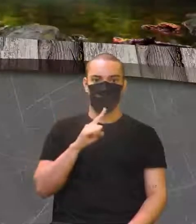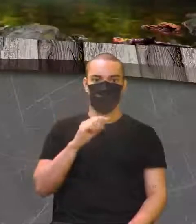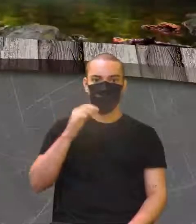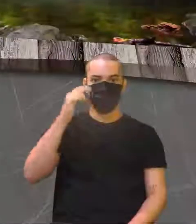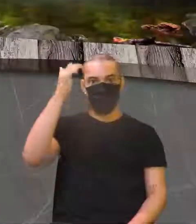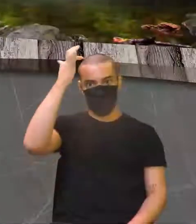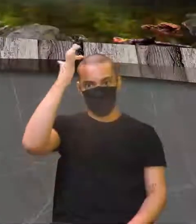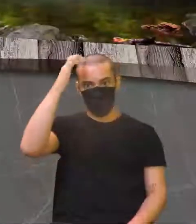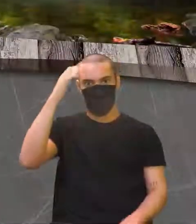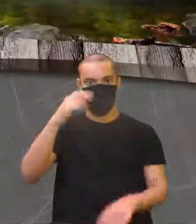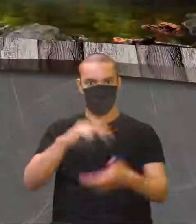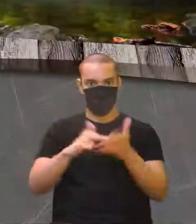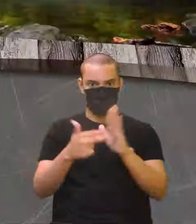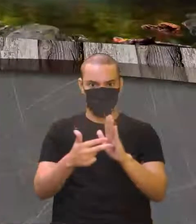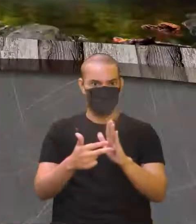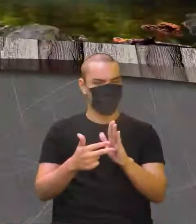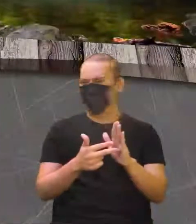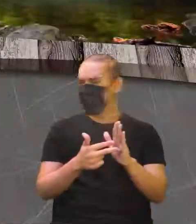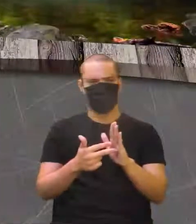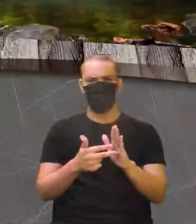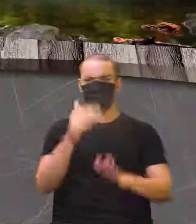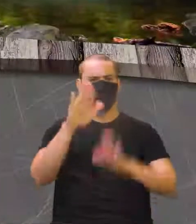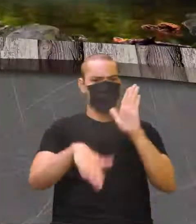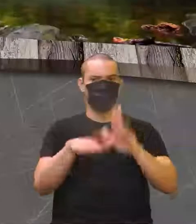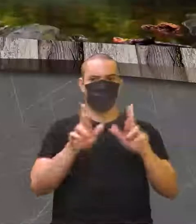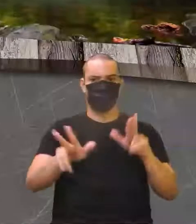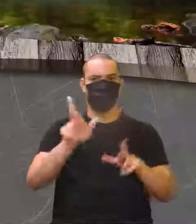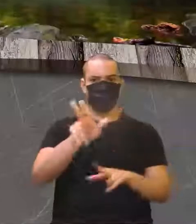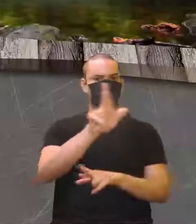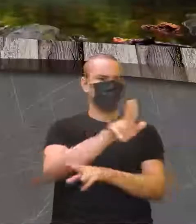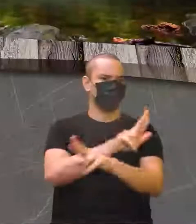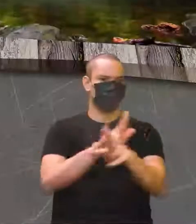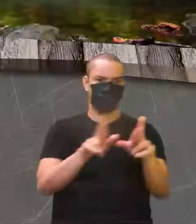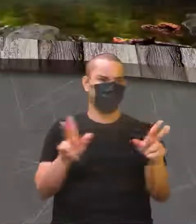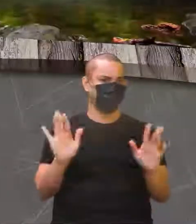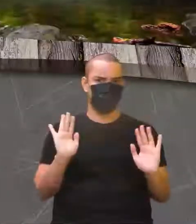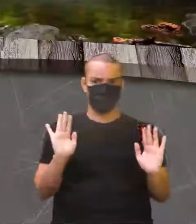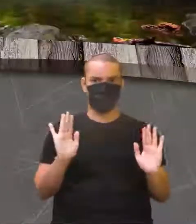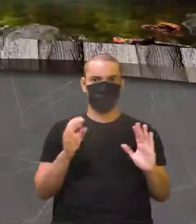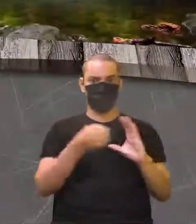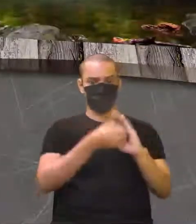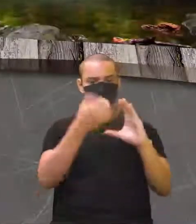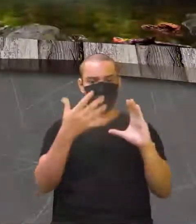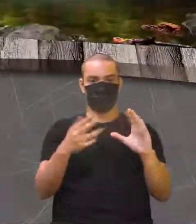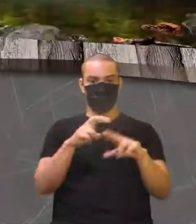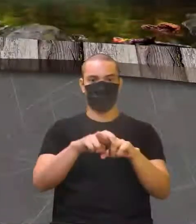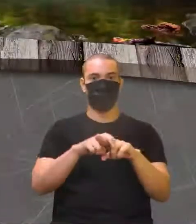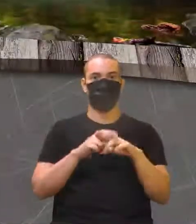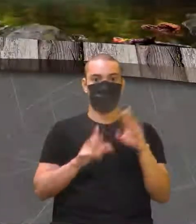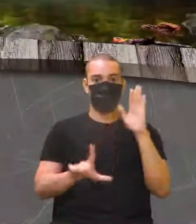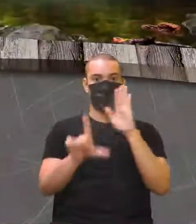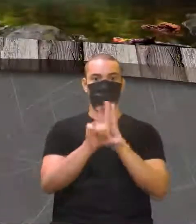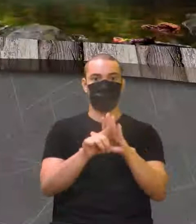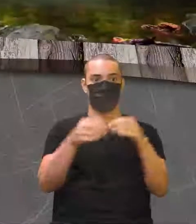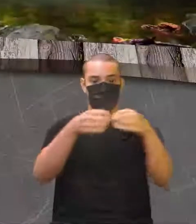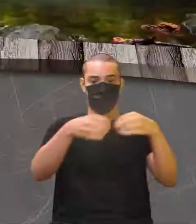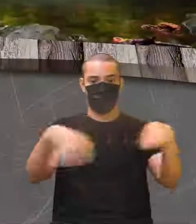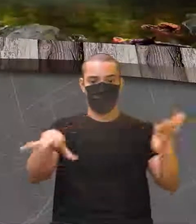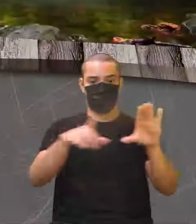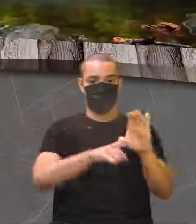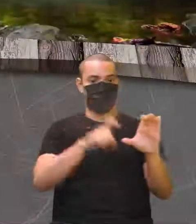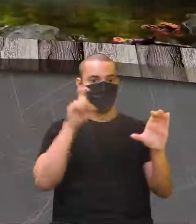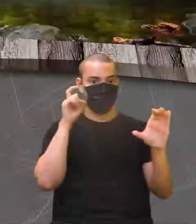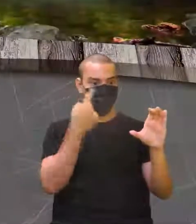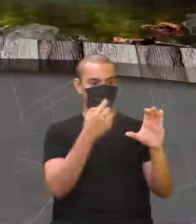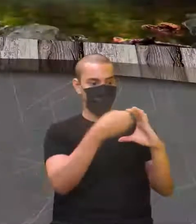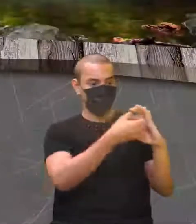Uma característica vai para um lado, outra vai para o outro na hora da formação. Independente. É por isso que é a lei da segregação independente, é que